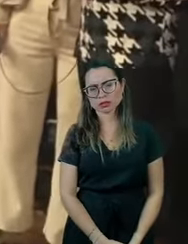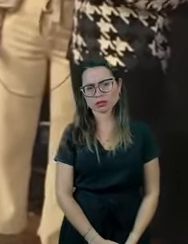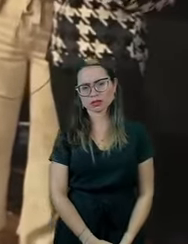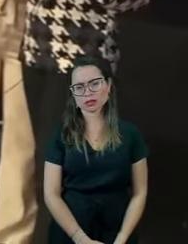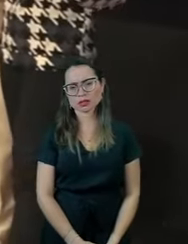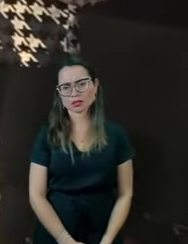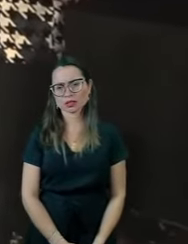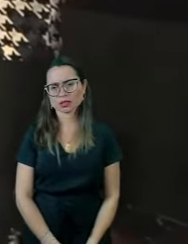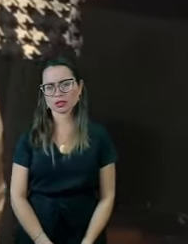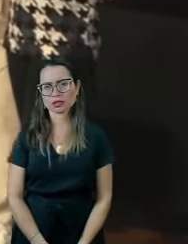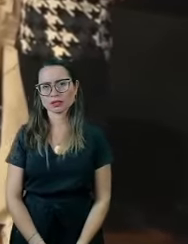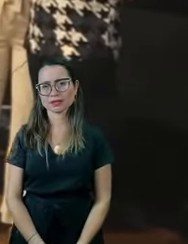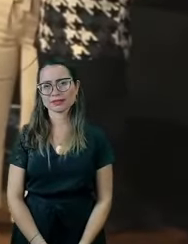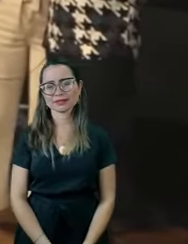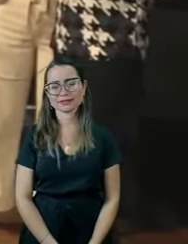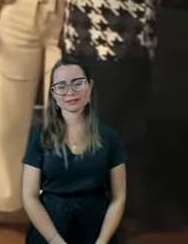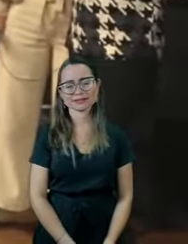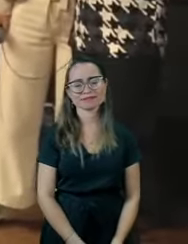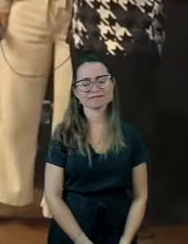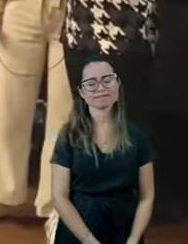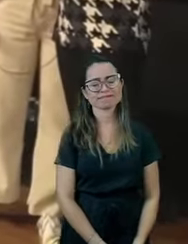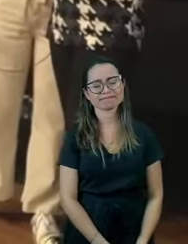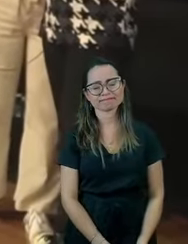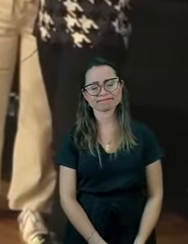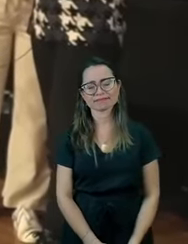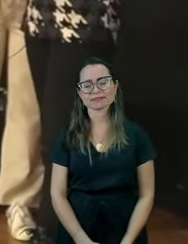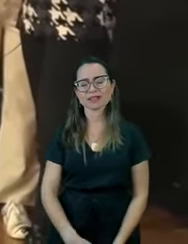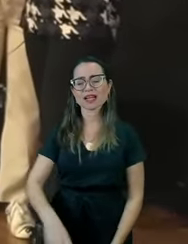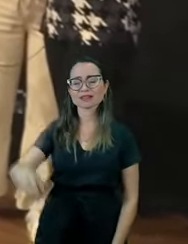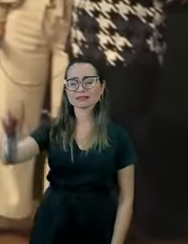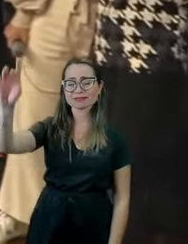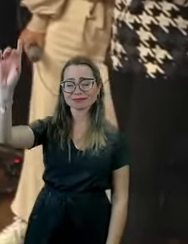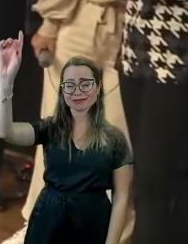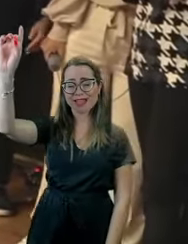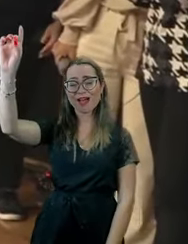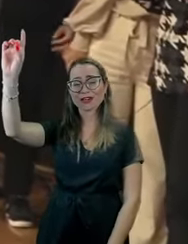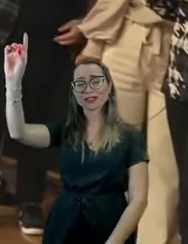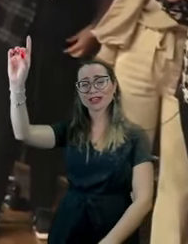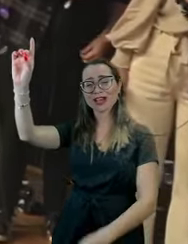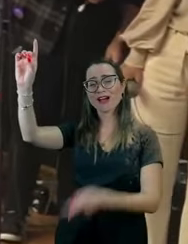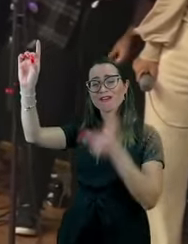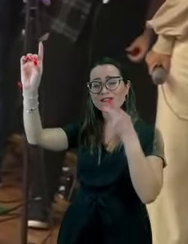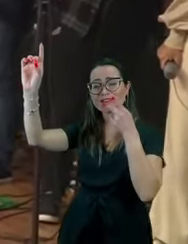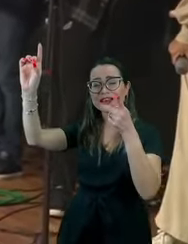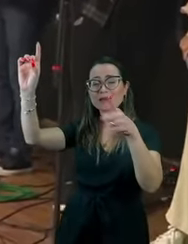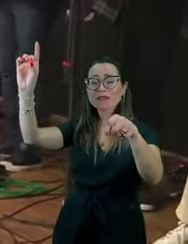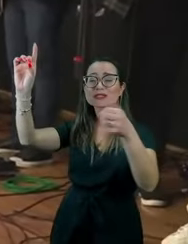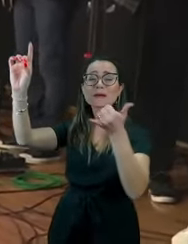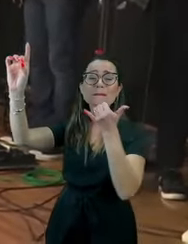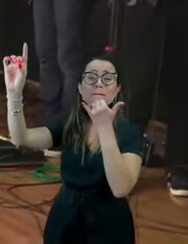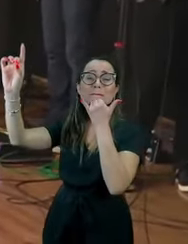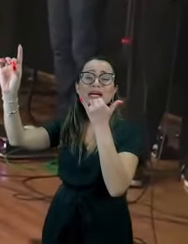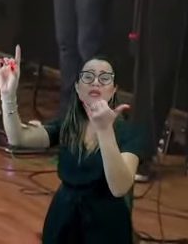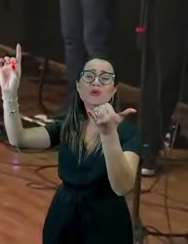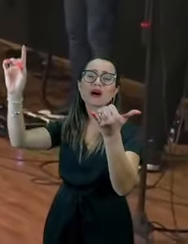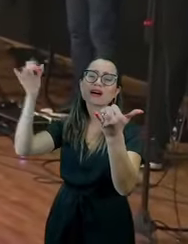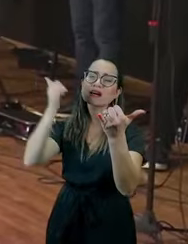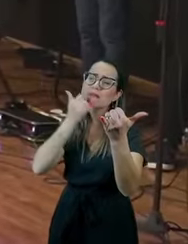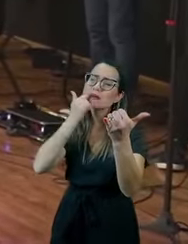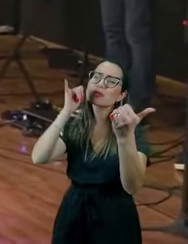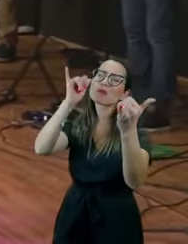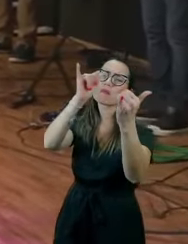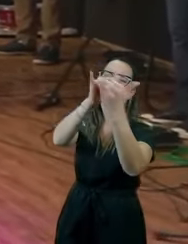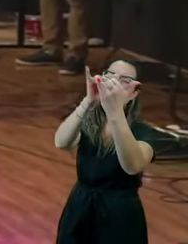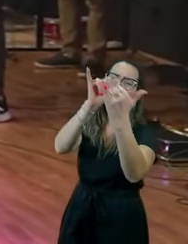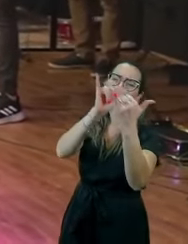Uma onda de perdão vai entrar nessa igreja hoje. Você precisa liberar sua amiga.